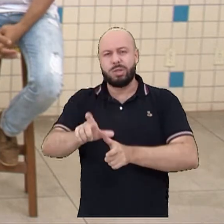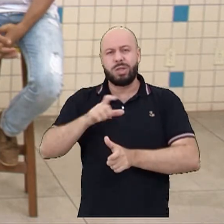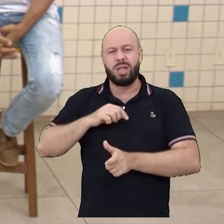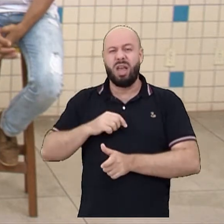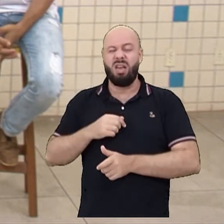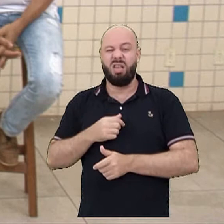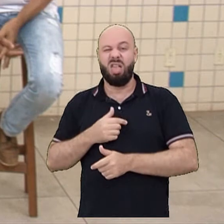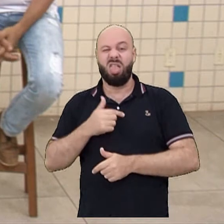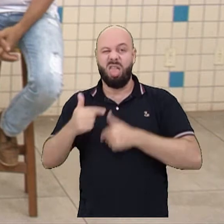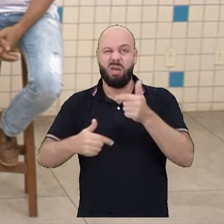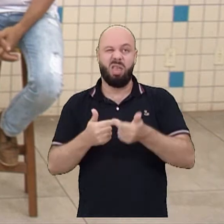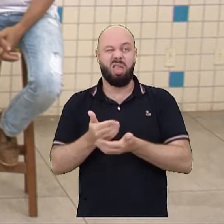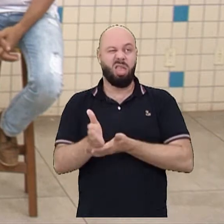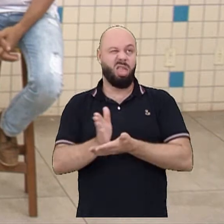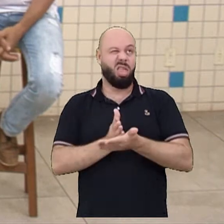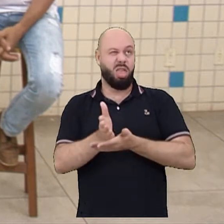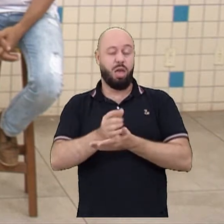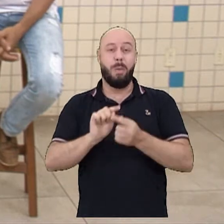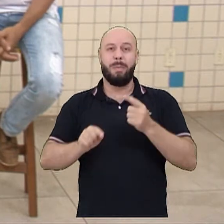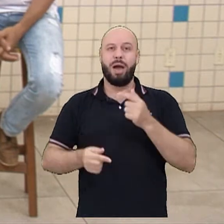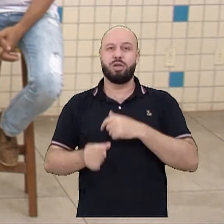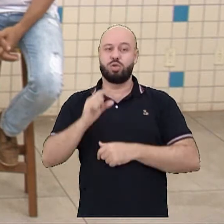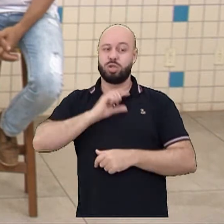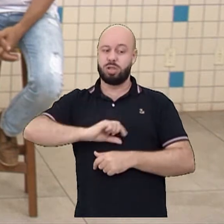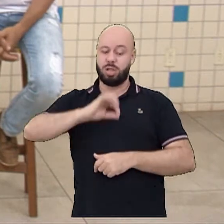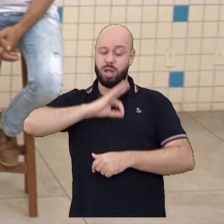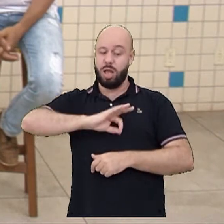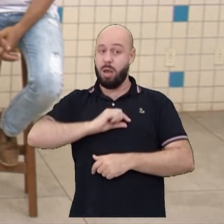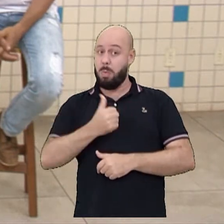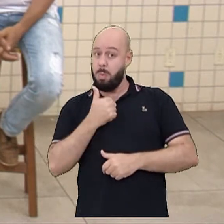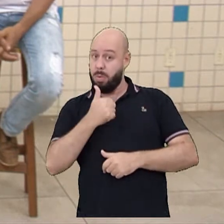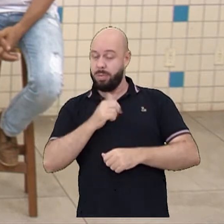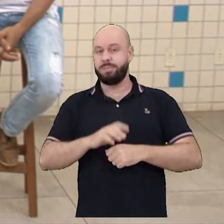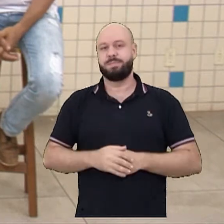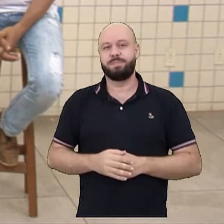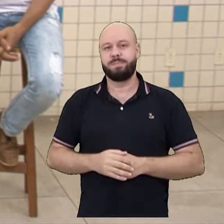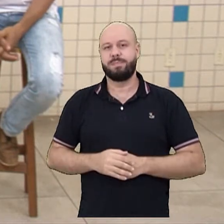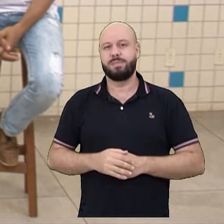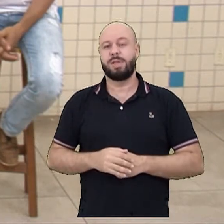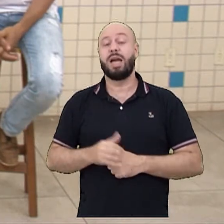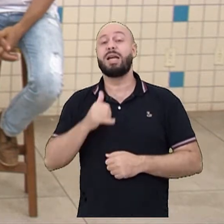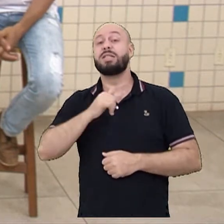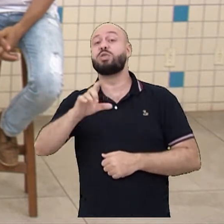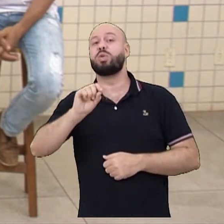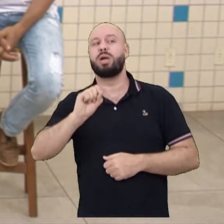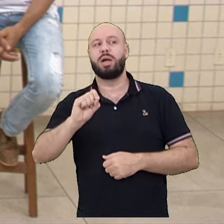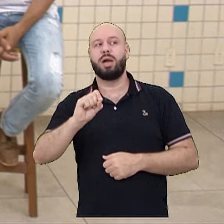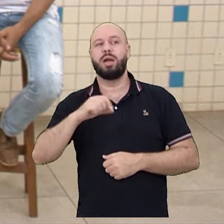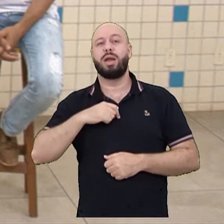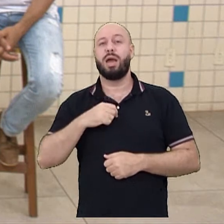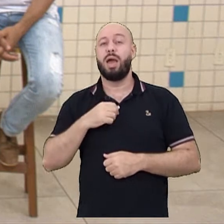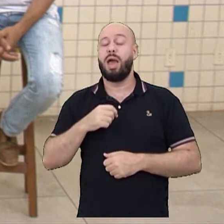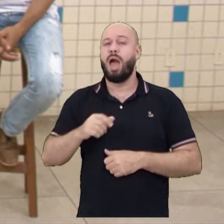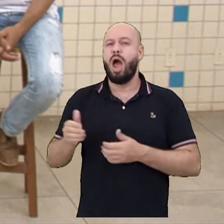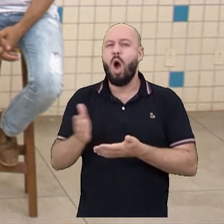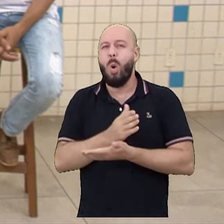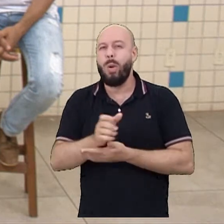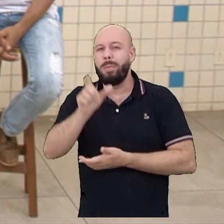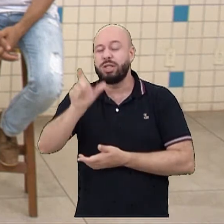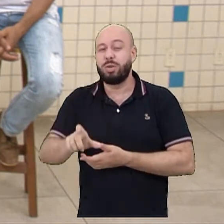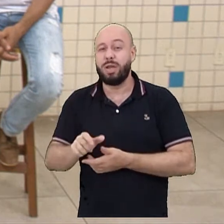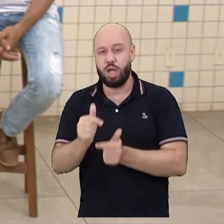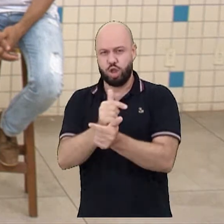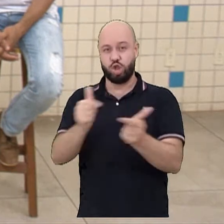chato, é entediante, mas o salário é bom. E ele ainda complementa e diz o seguinte, que ainda tem pessoas que têm a